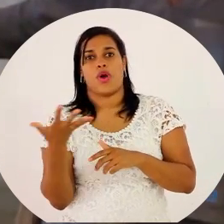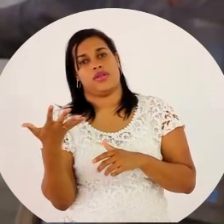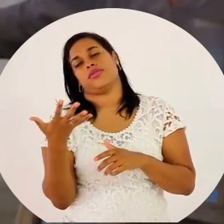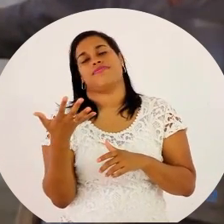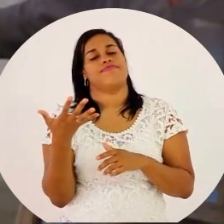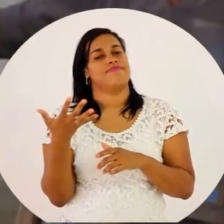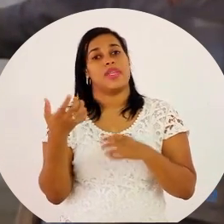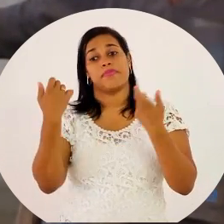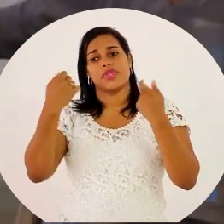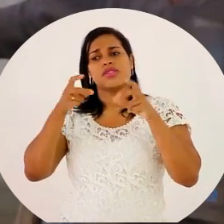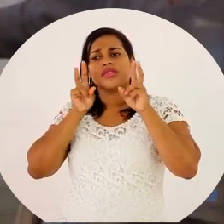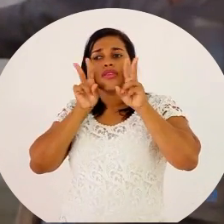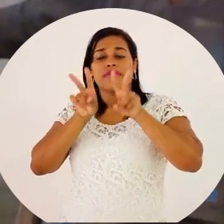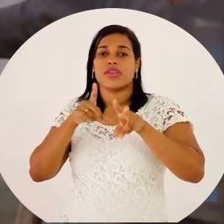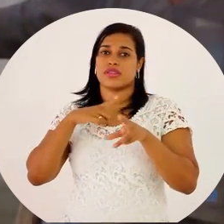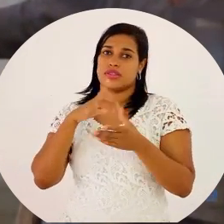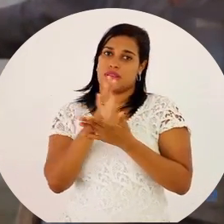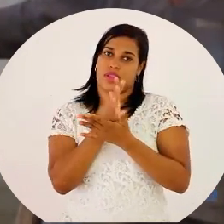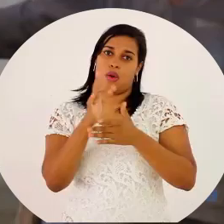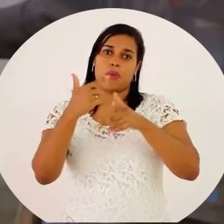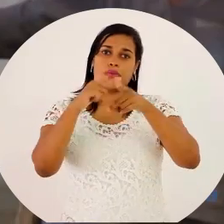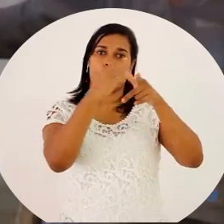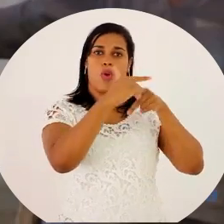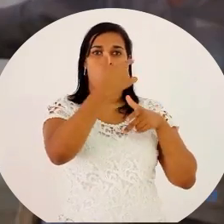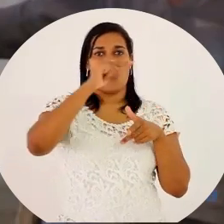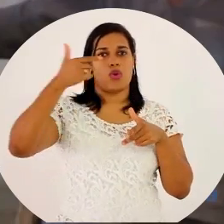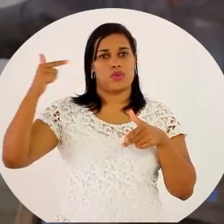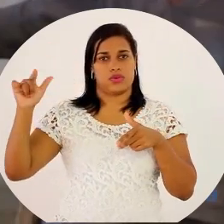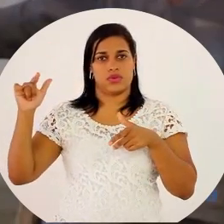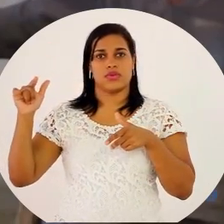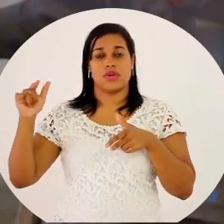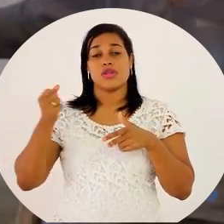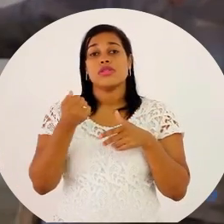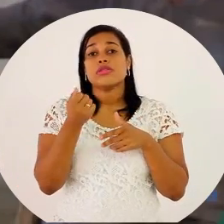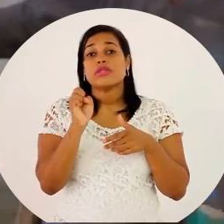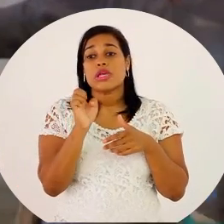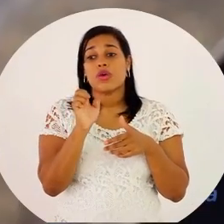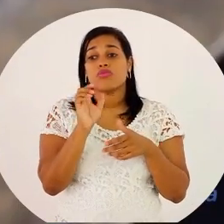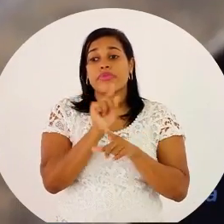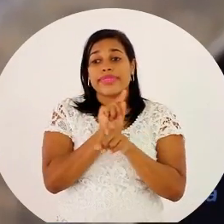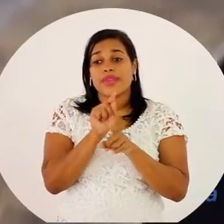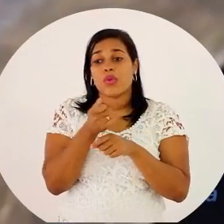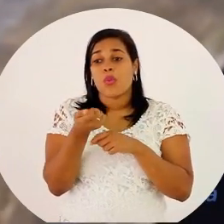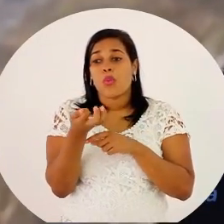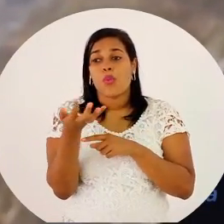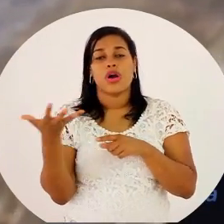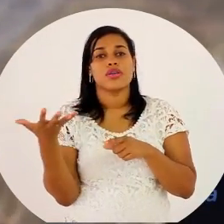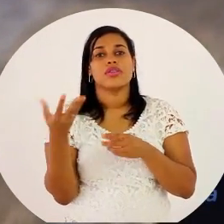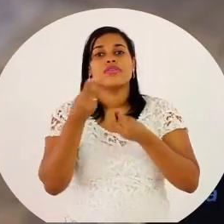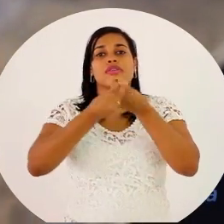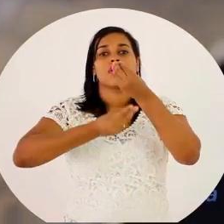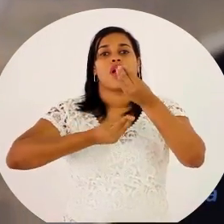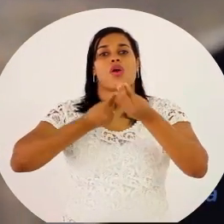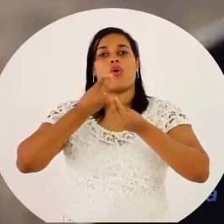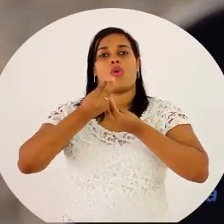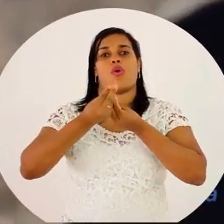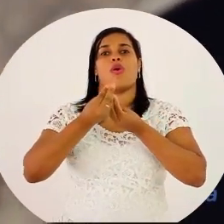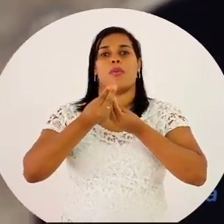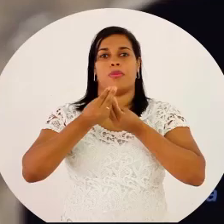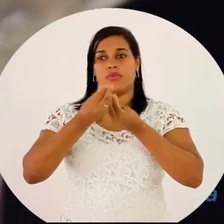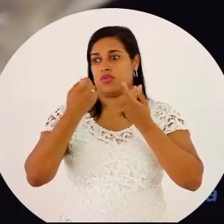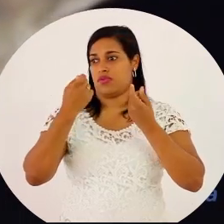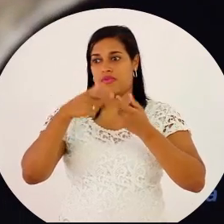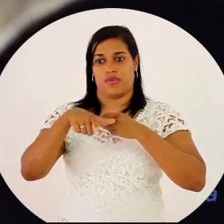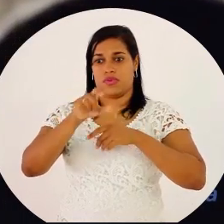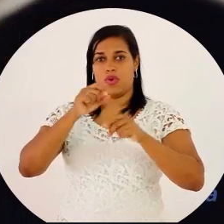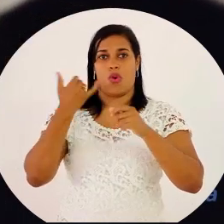que detectar se tem ou não agente naquele ambiente. Mas se eu não quantificar, se eu não souber quanto de frio ele está exposto, eu não posso